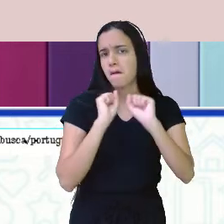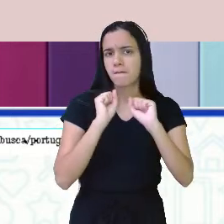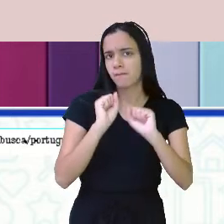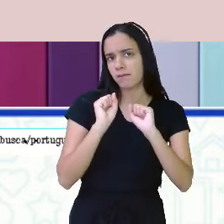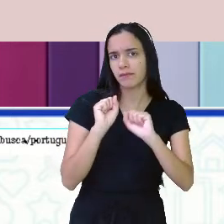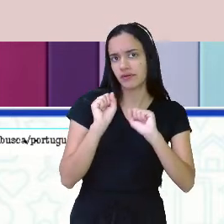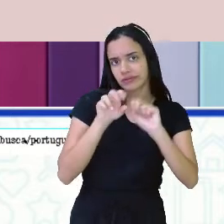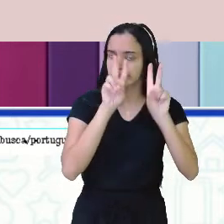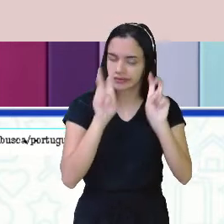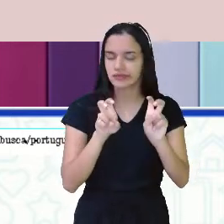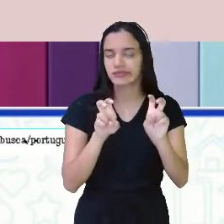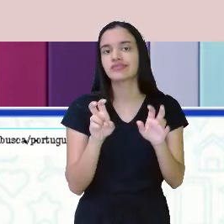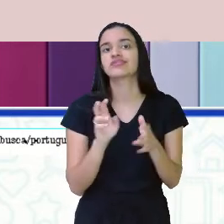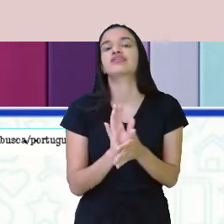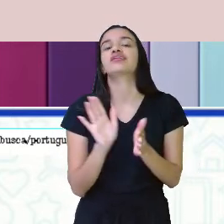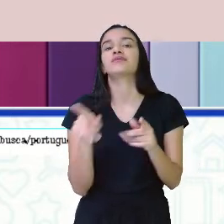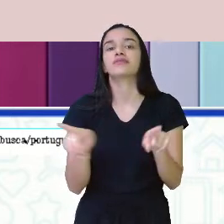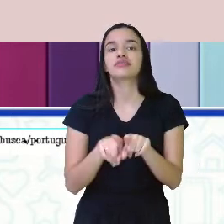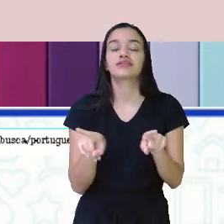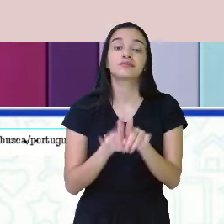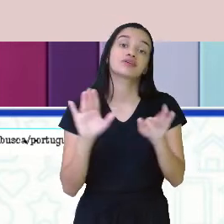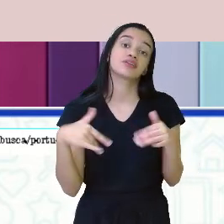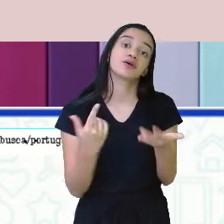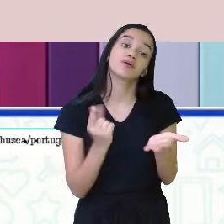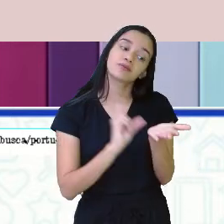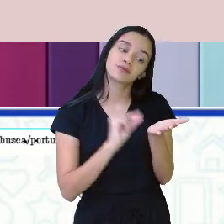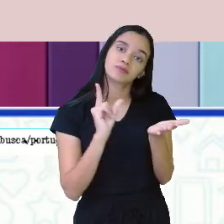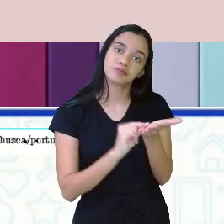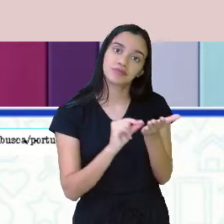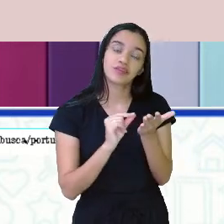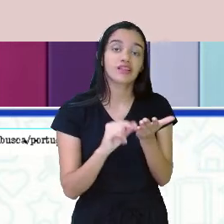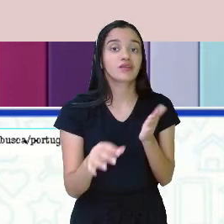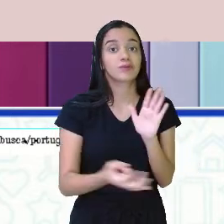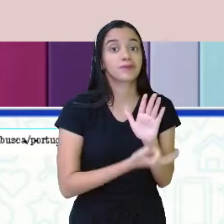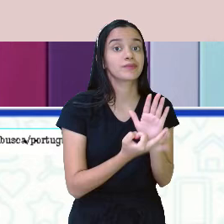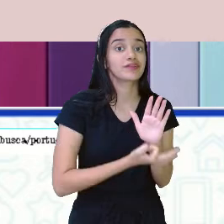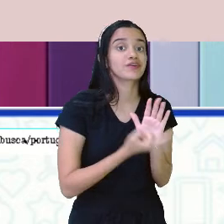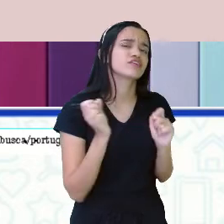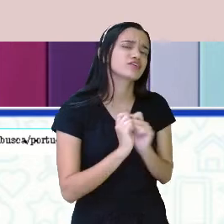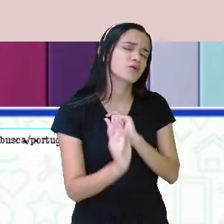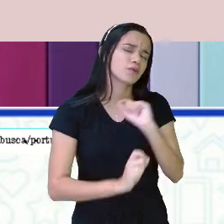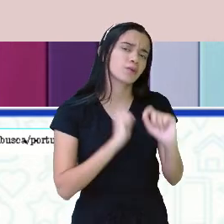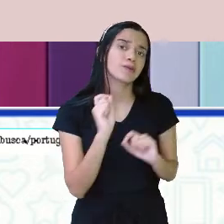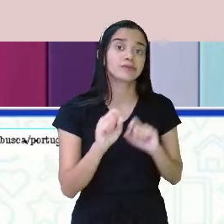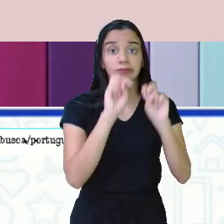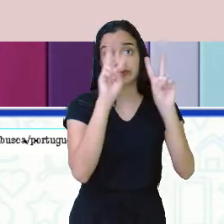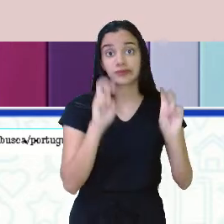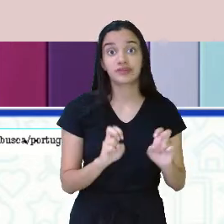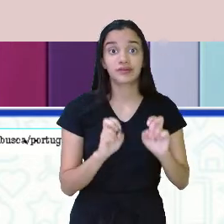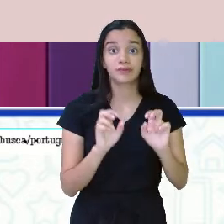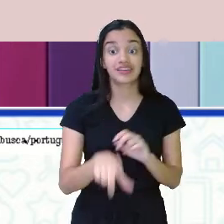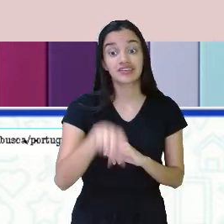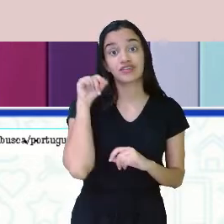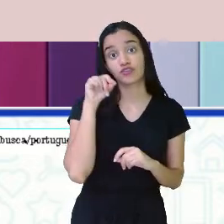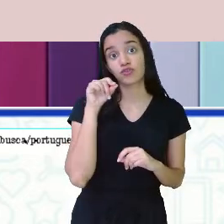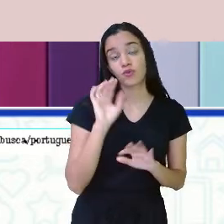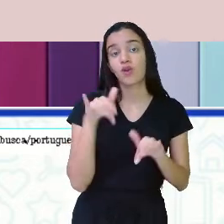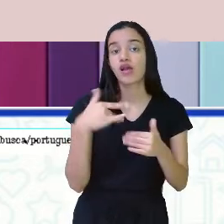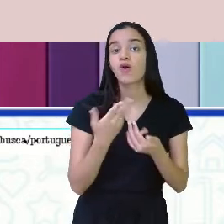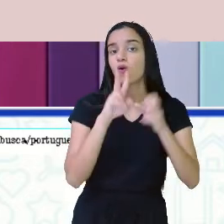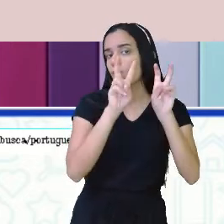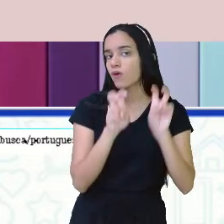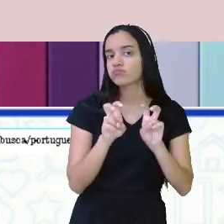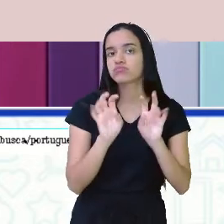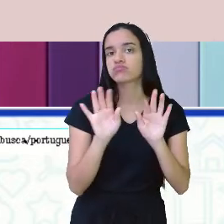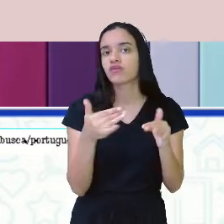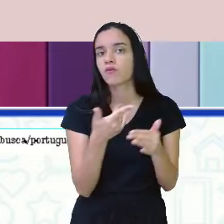um tema. Então, para fazer um artigo de opinião, o tema deve estar definido. Ele é o assunto sobre